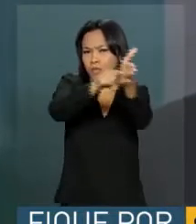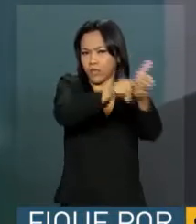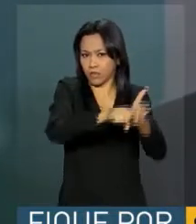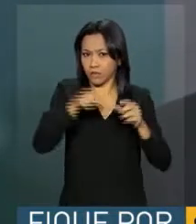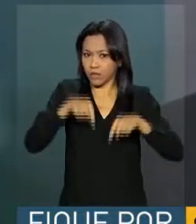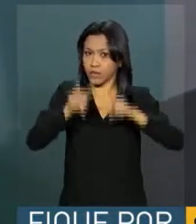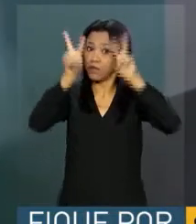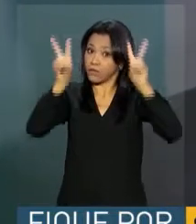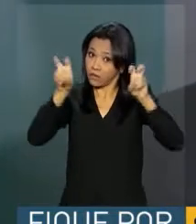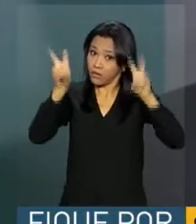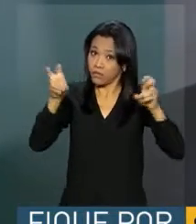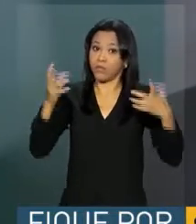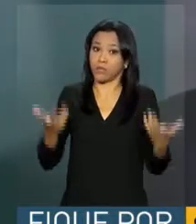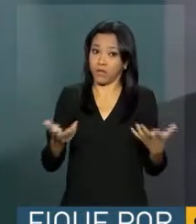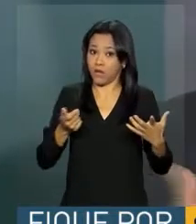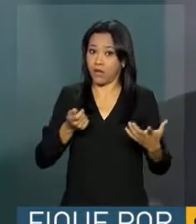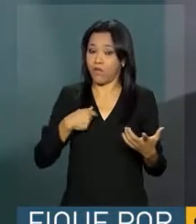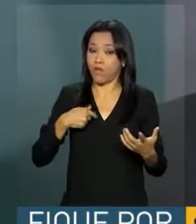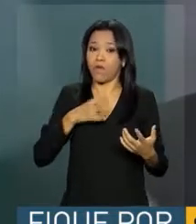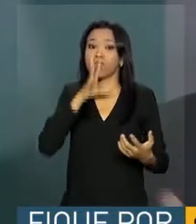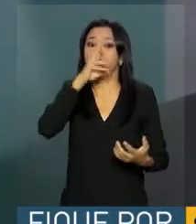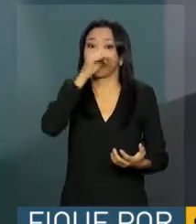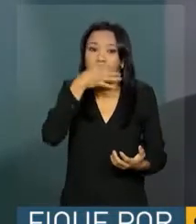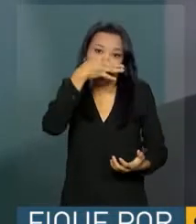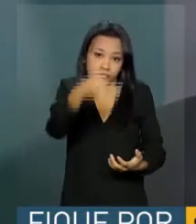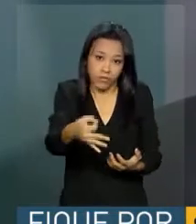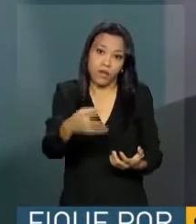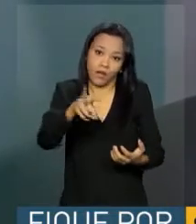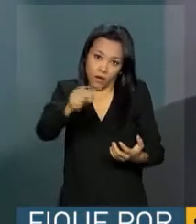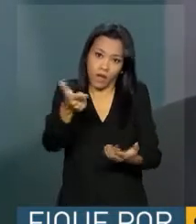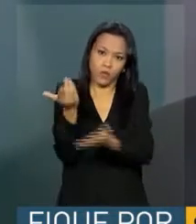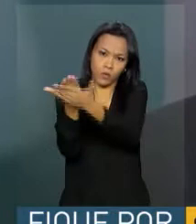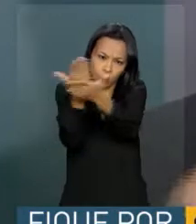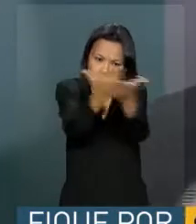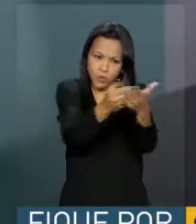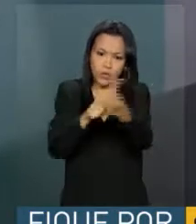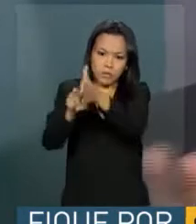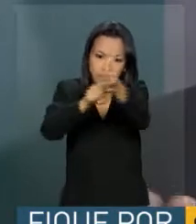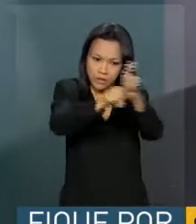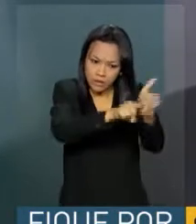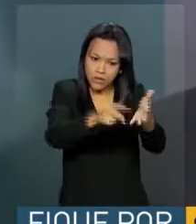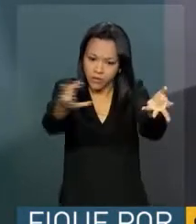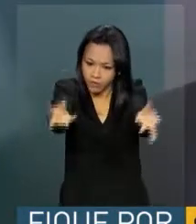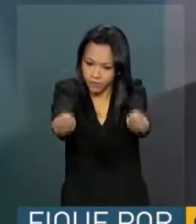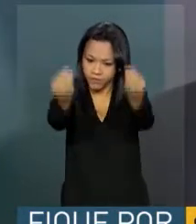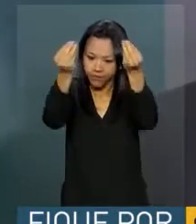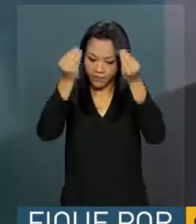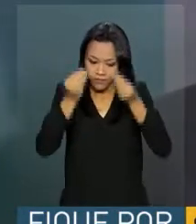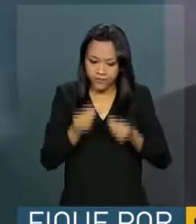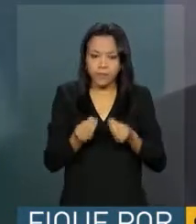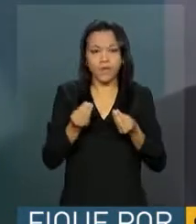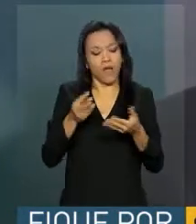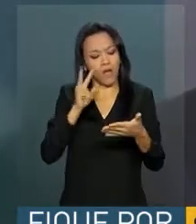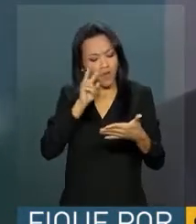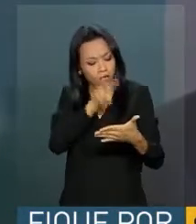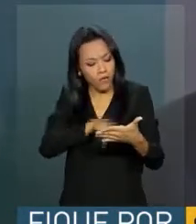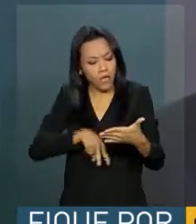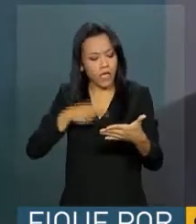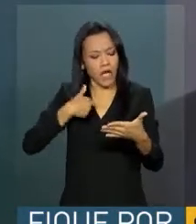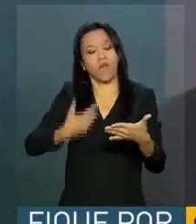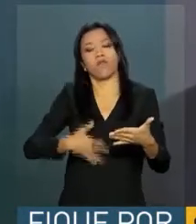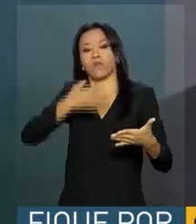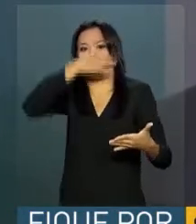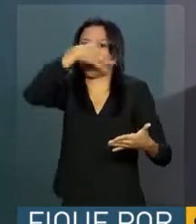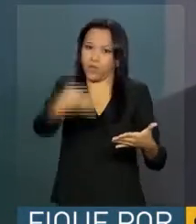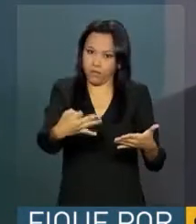Agora, certamente vai chegar os estudos, vão chegar a meu nível e aí tudo bem, eu vou tomar a minha posição.